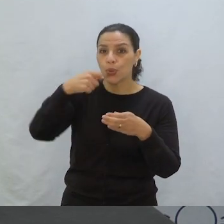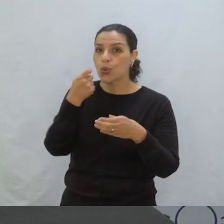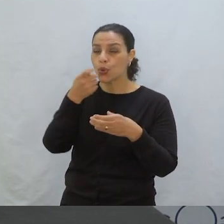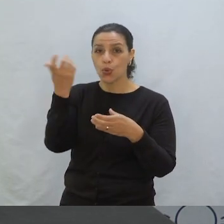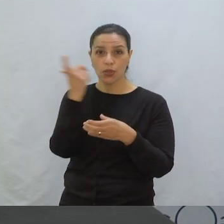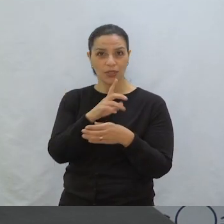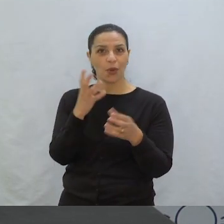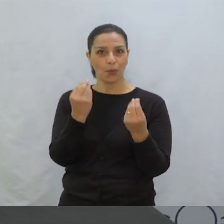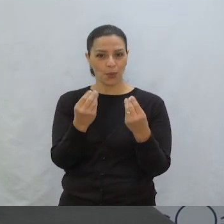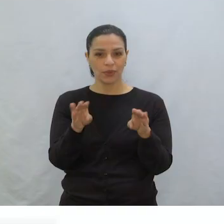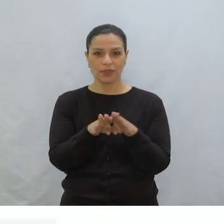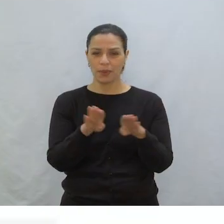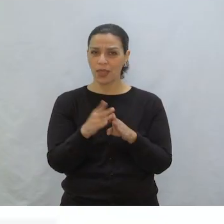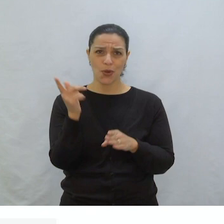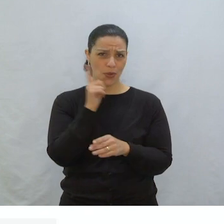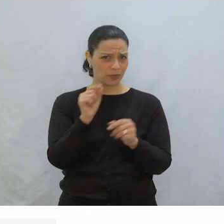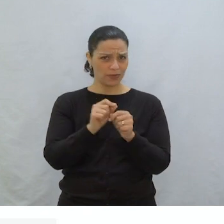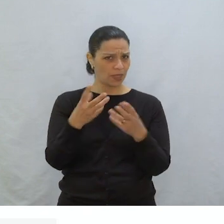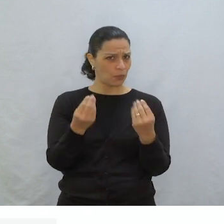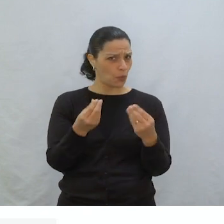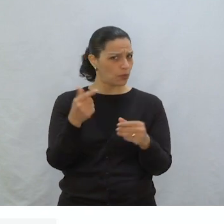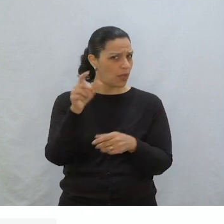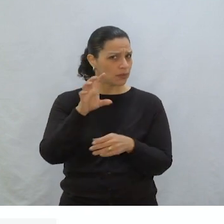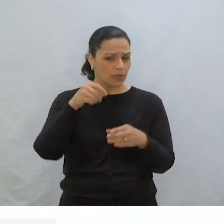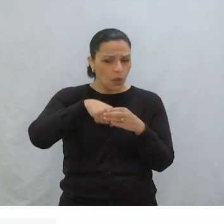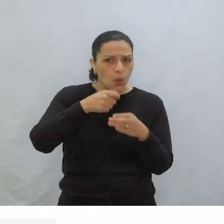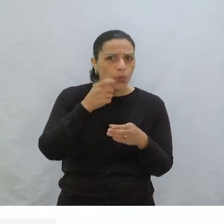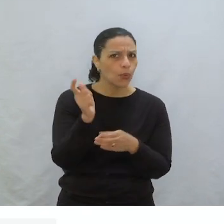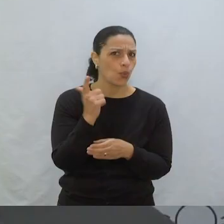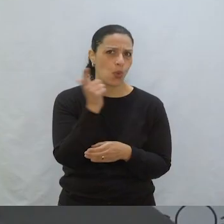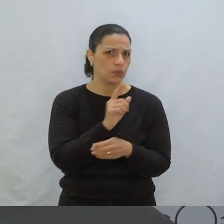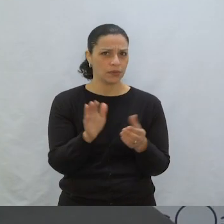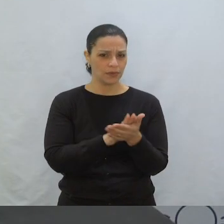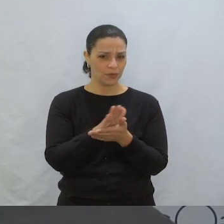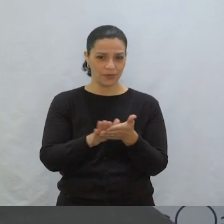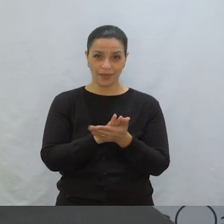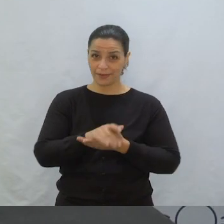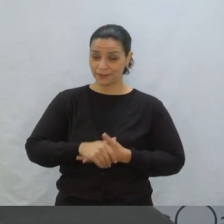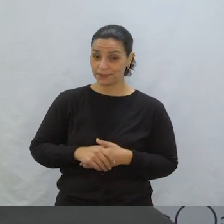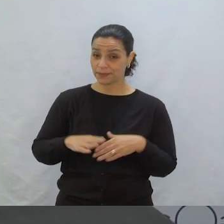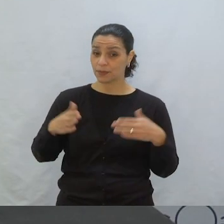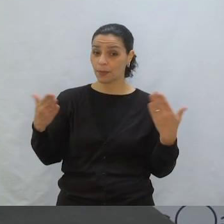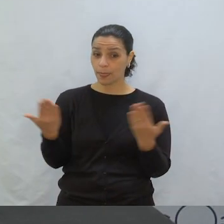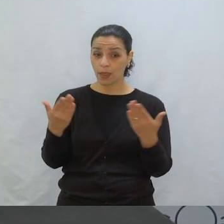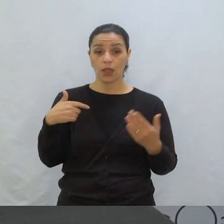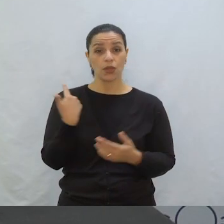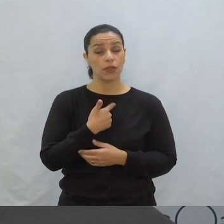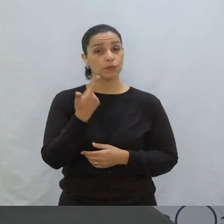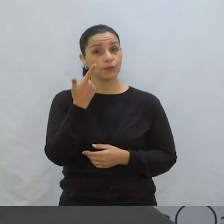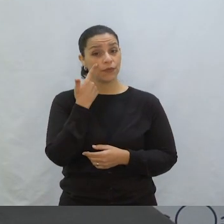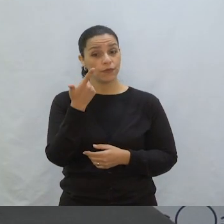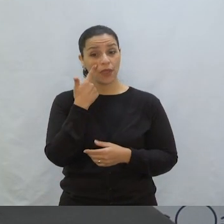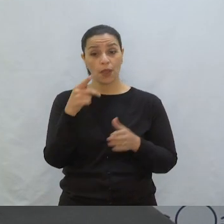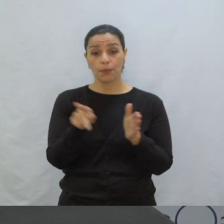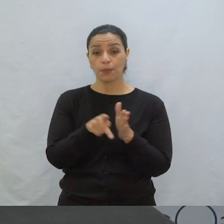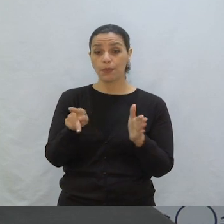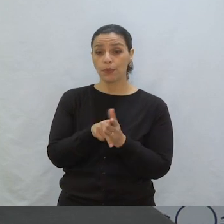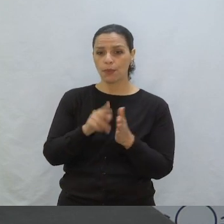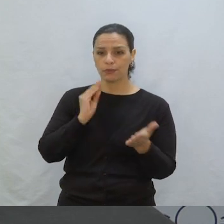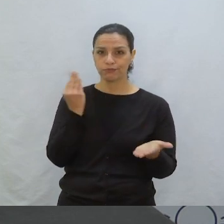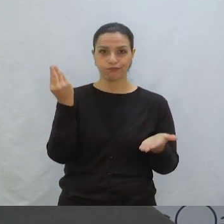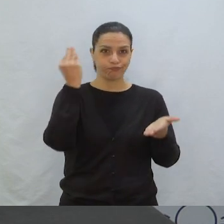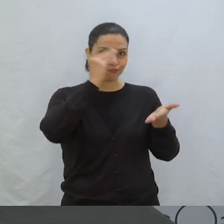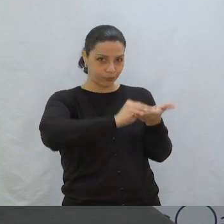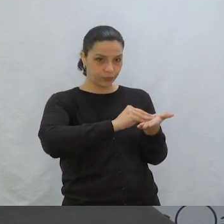elas fizerem? Bastante. Eu não sou muito boa. Eu não faço muitas bolinhas de sabão, não. E agora, a gente vai para o